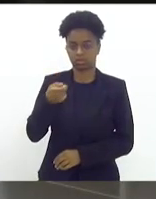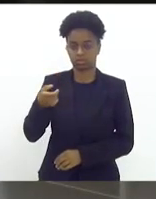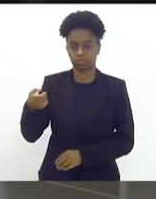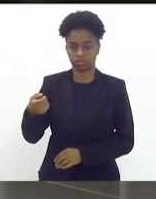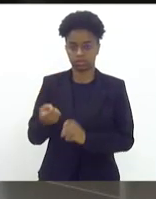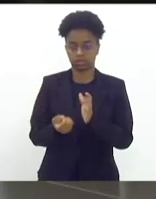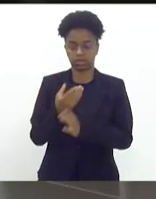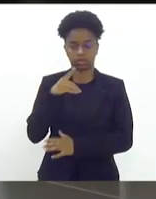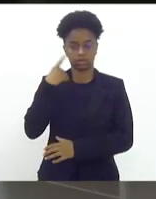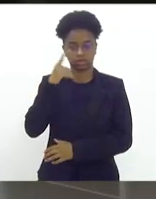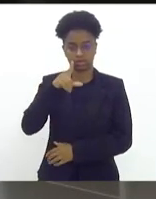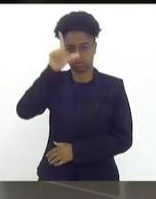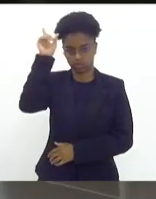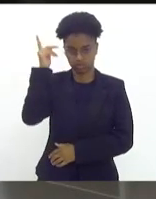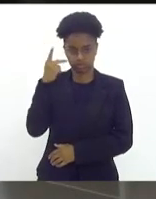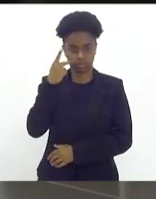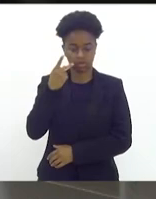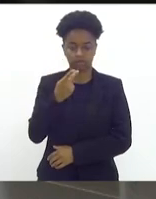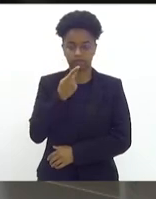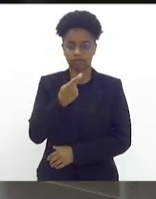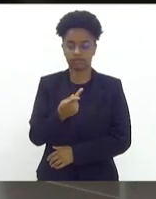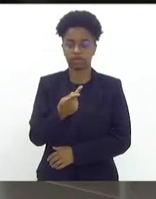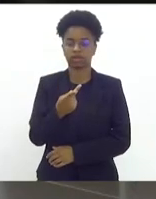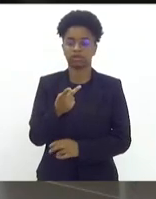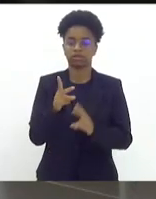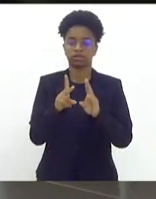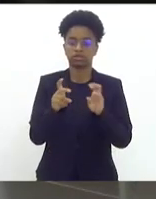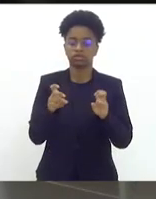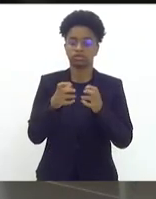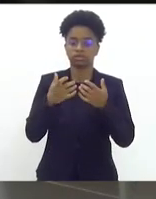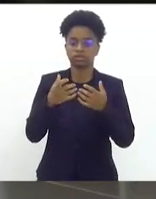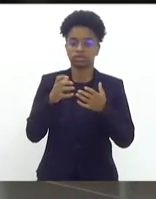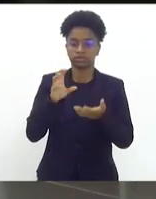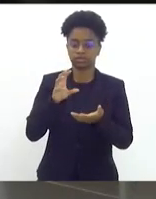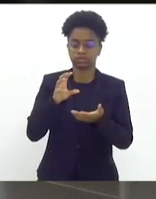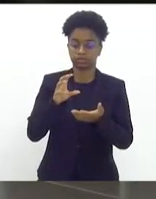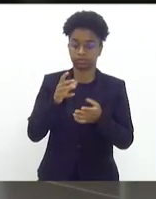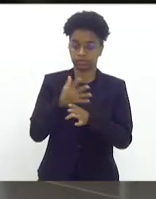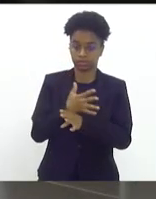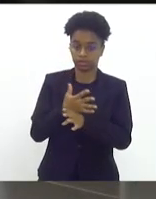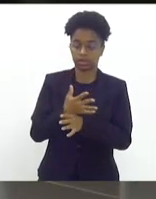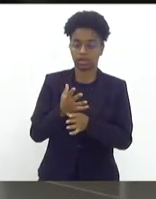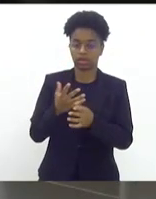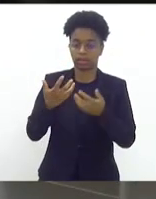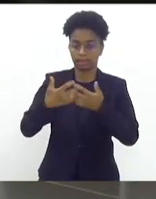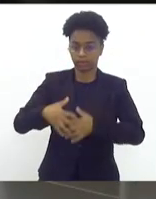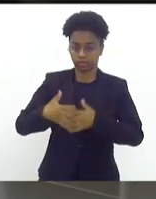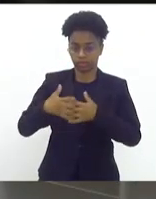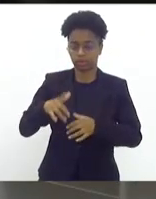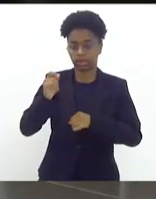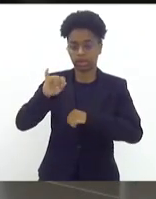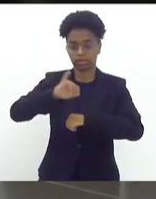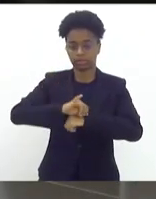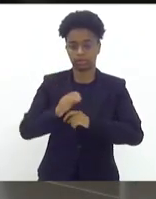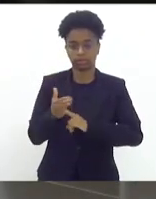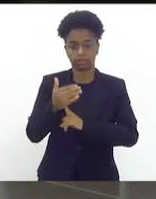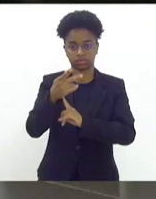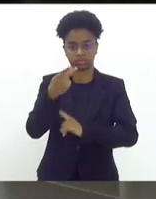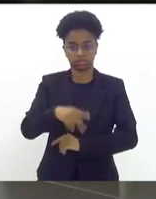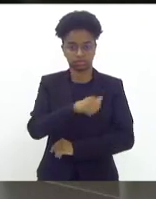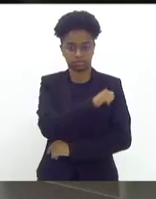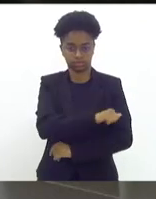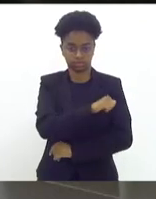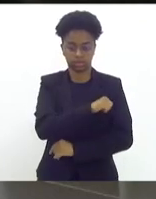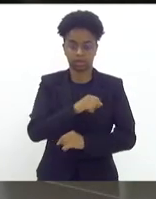autoria do deputado Luiz Paulo, que declara o município de Petrópolis capital tecnológica do estado do Rio de Janeiro, parecer pela juridicidade. Em